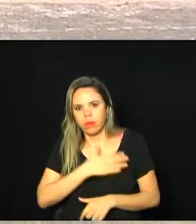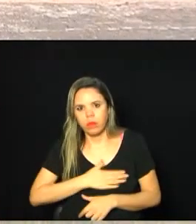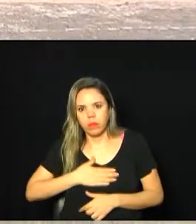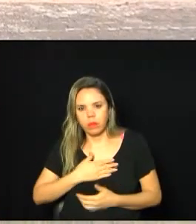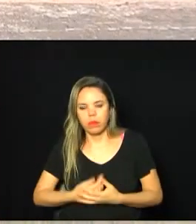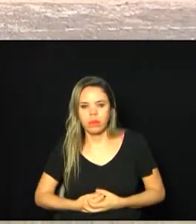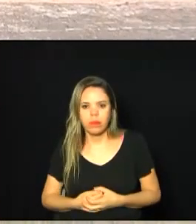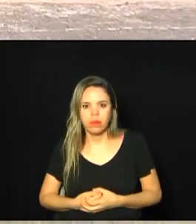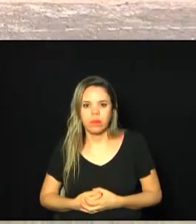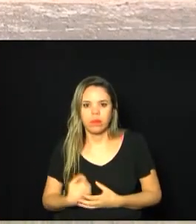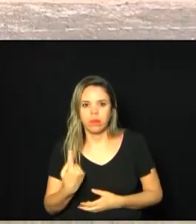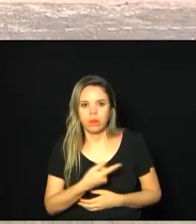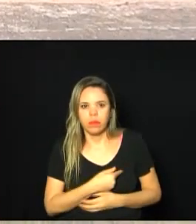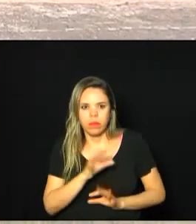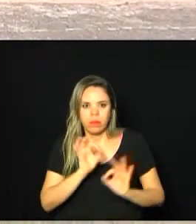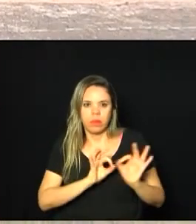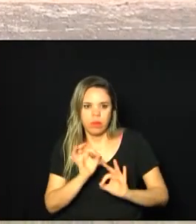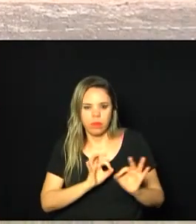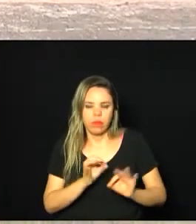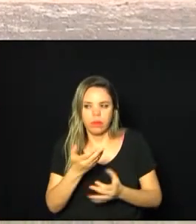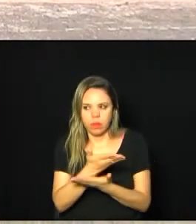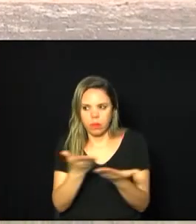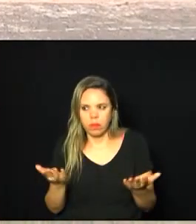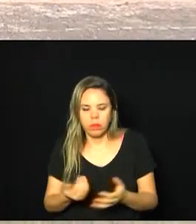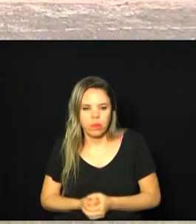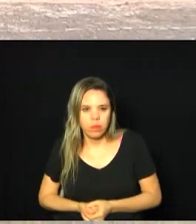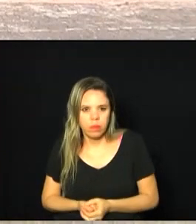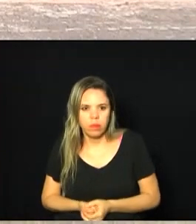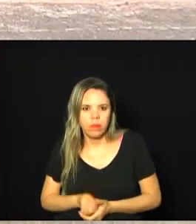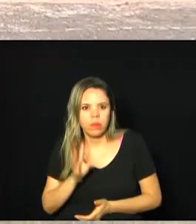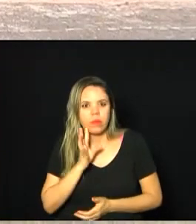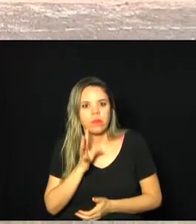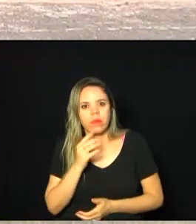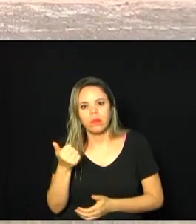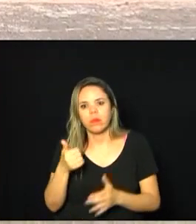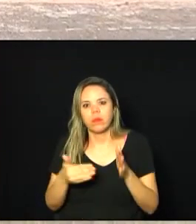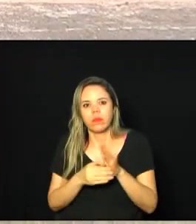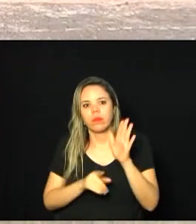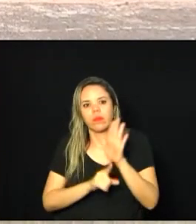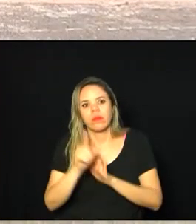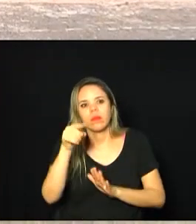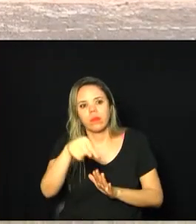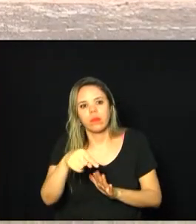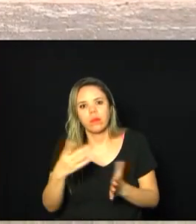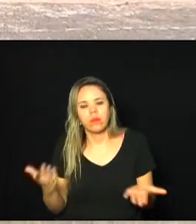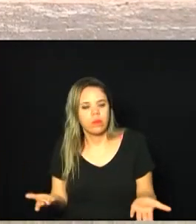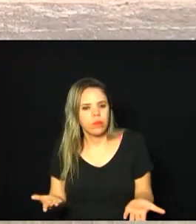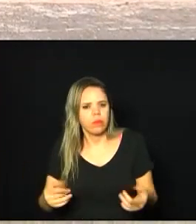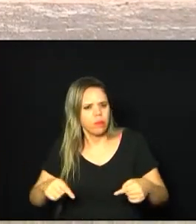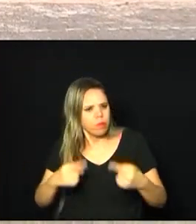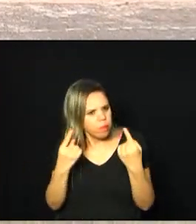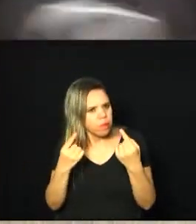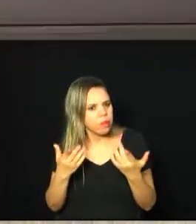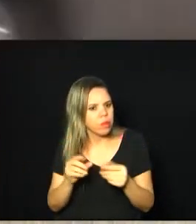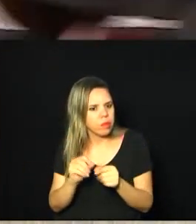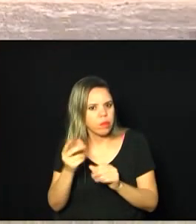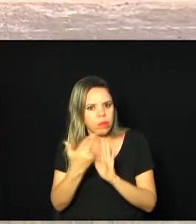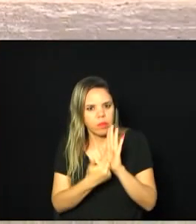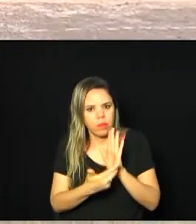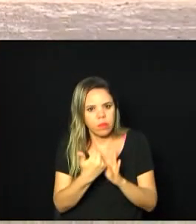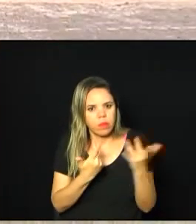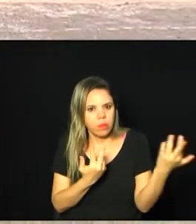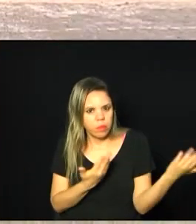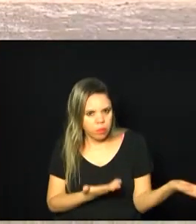gratificante, tanto para a gente que organiza como para eles. Que legal. Minha última pergunta para você, Miss. Quando você é desafiado a fazer um desenho